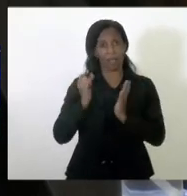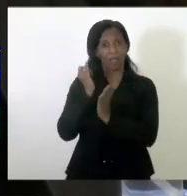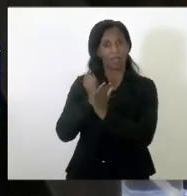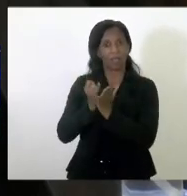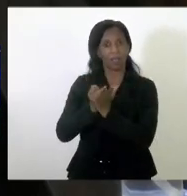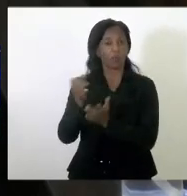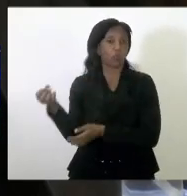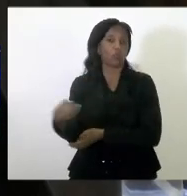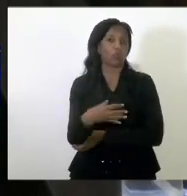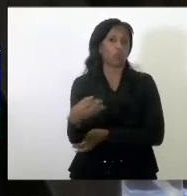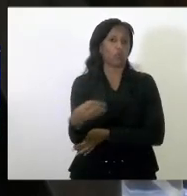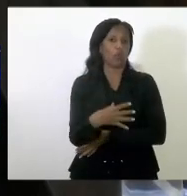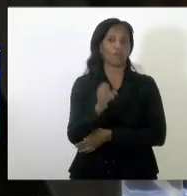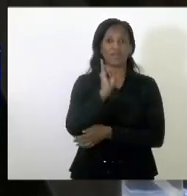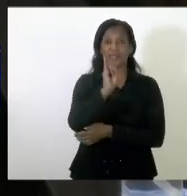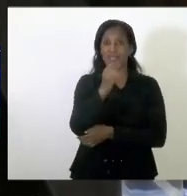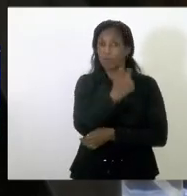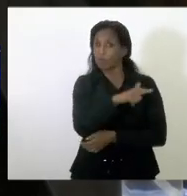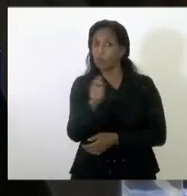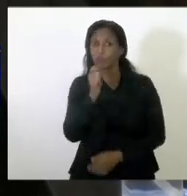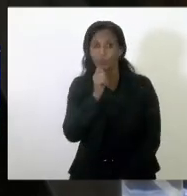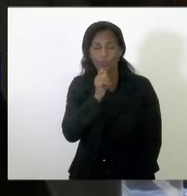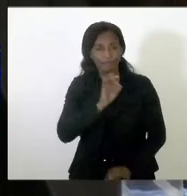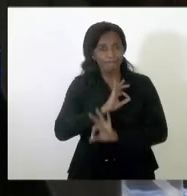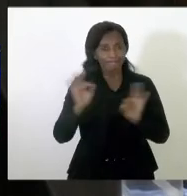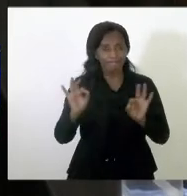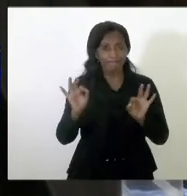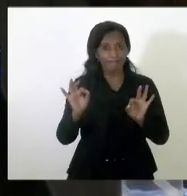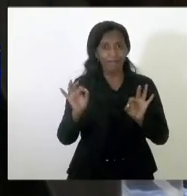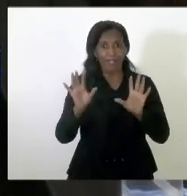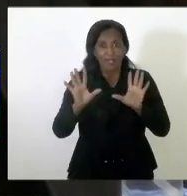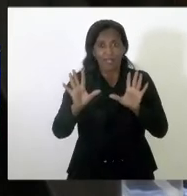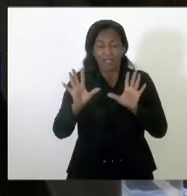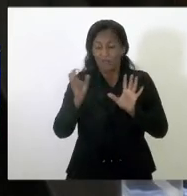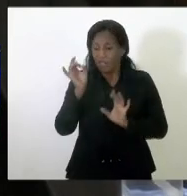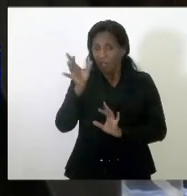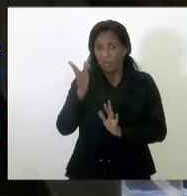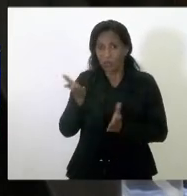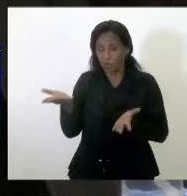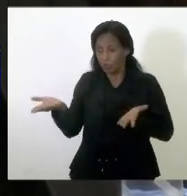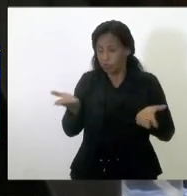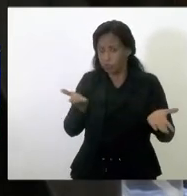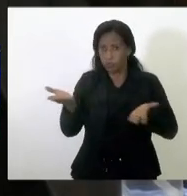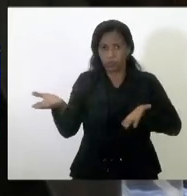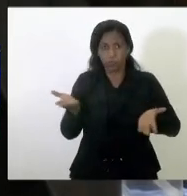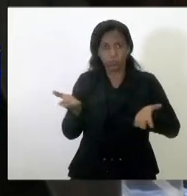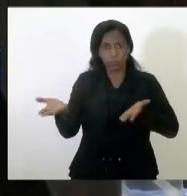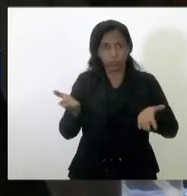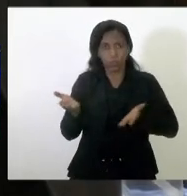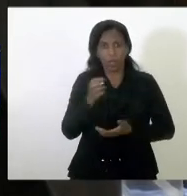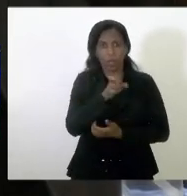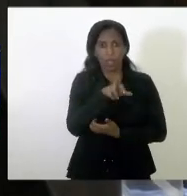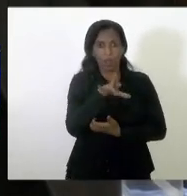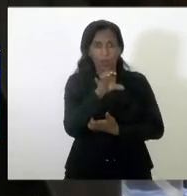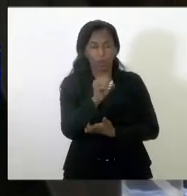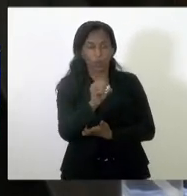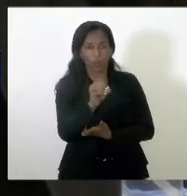novas. Porque se nós não fizermos isso e ficarmos só no atendimento, Rodrigo, Eurico,